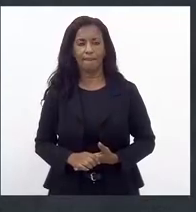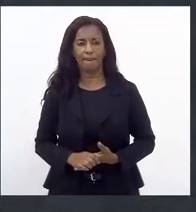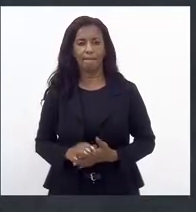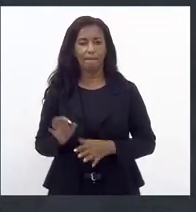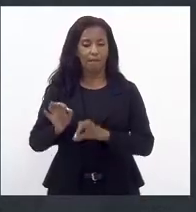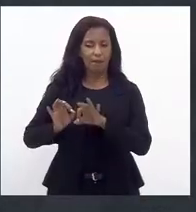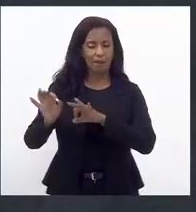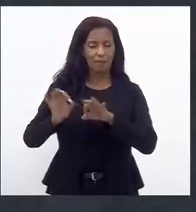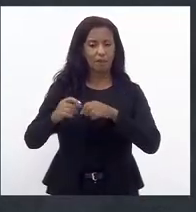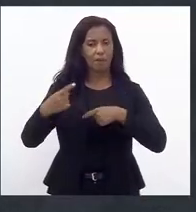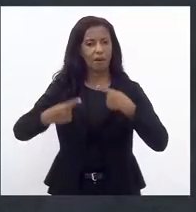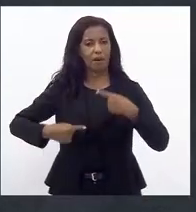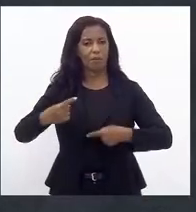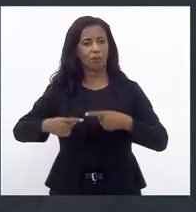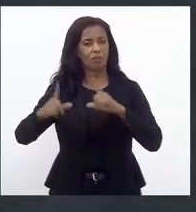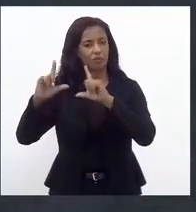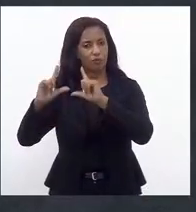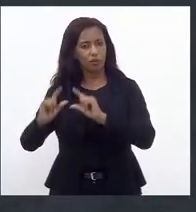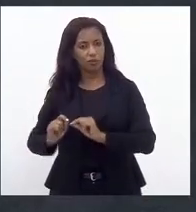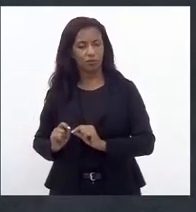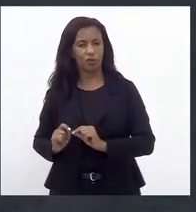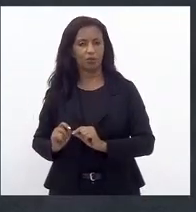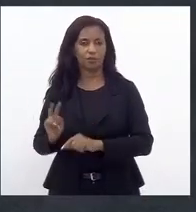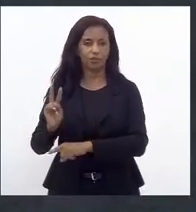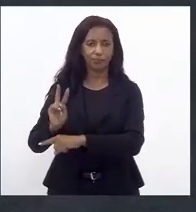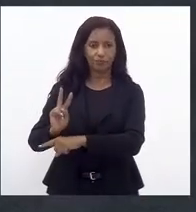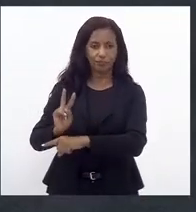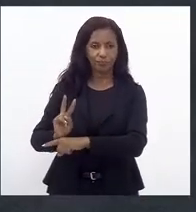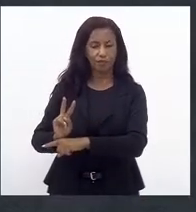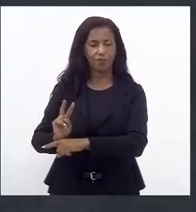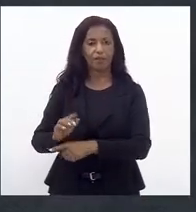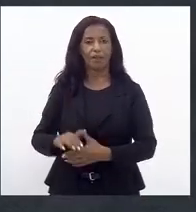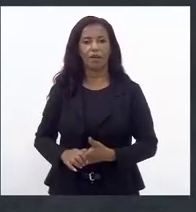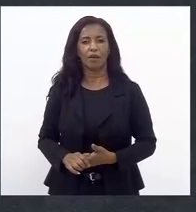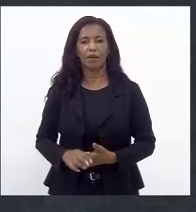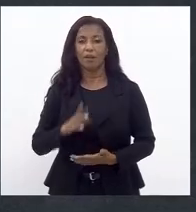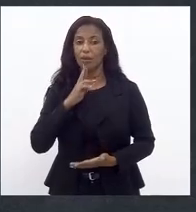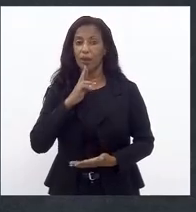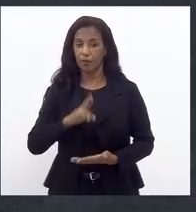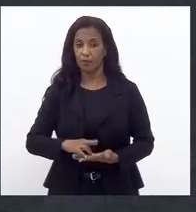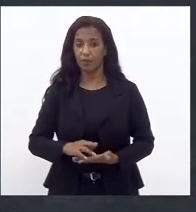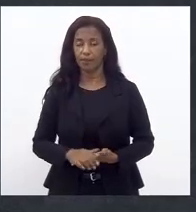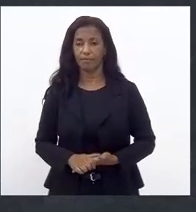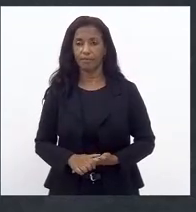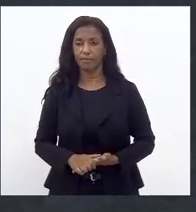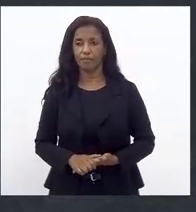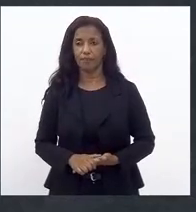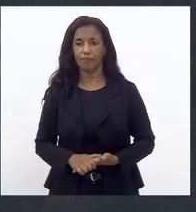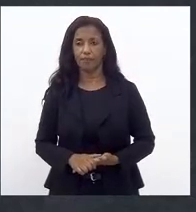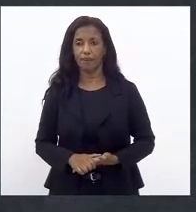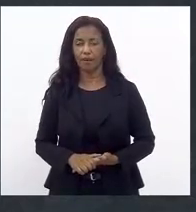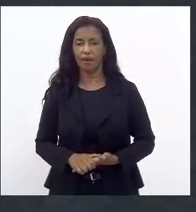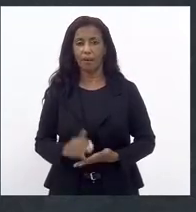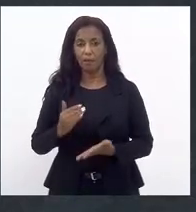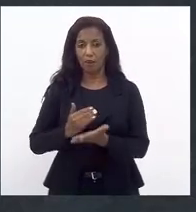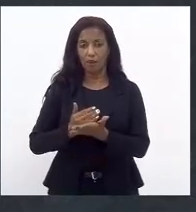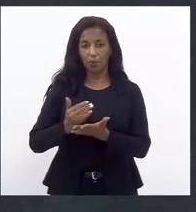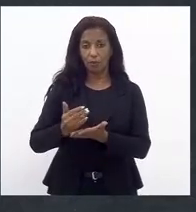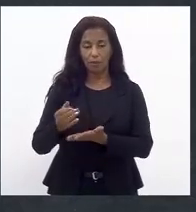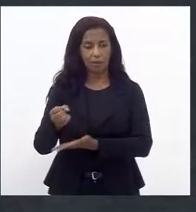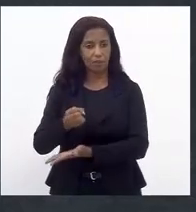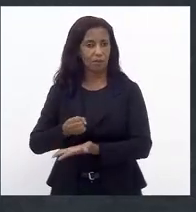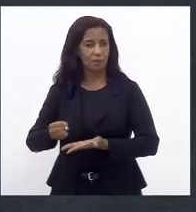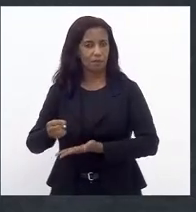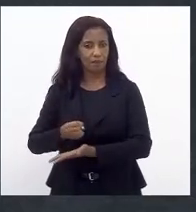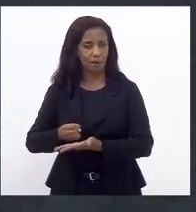construir realmente uma política de redução de danos e Protegendo o servidor eu reconheço isso mas do ponto de vista do princípio